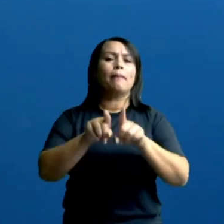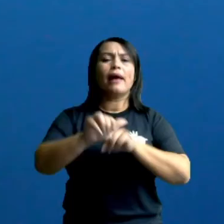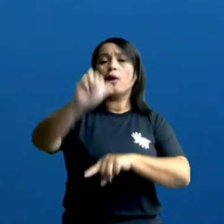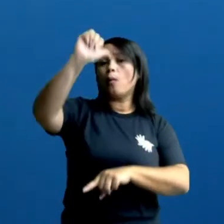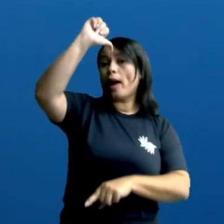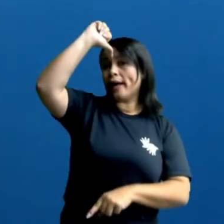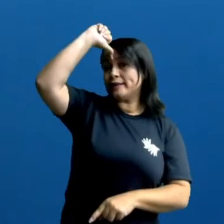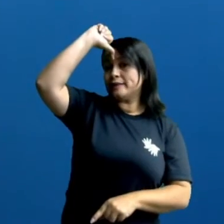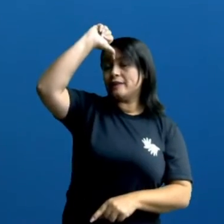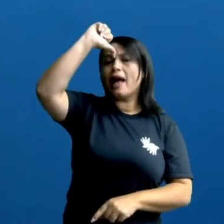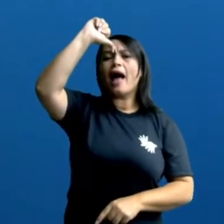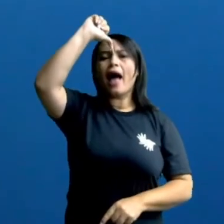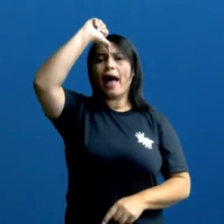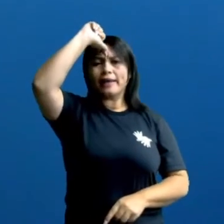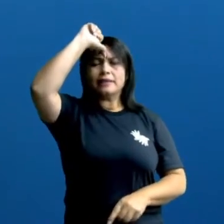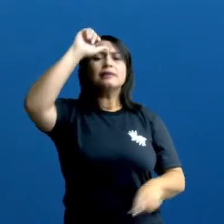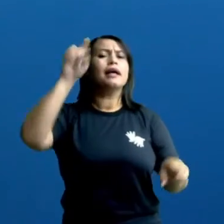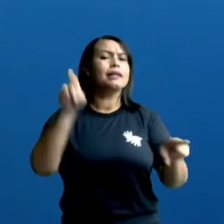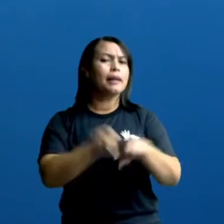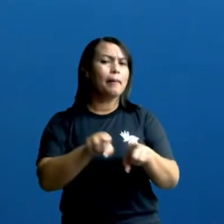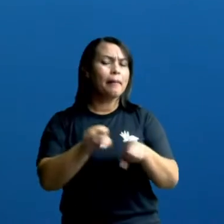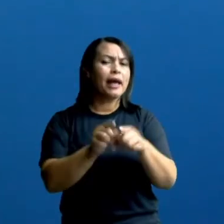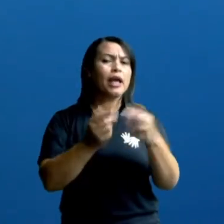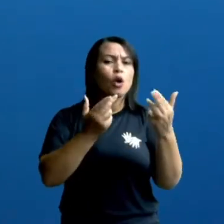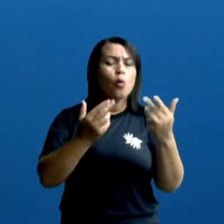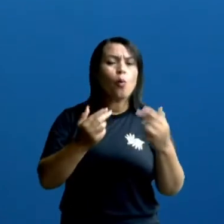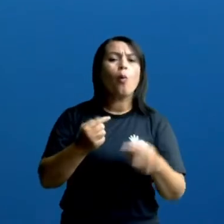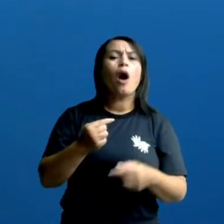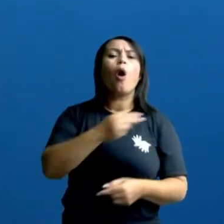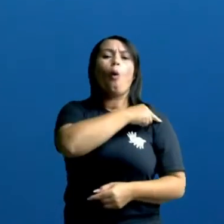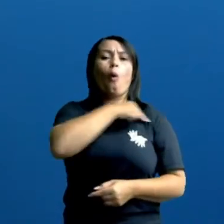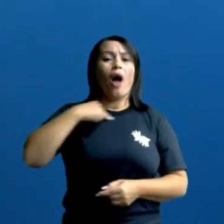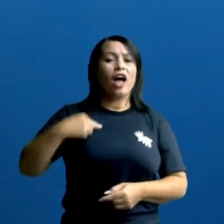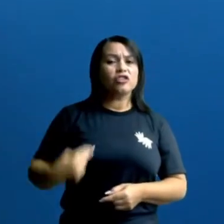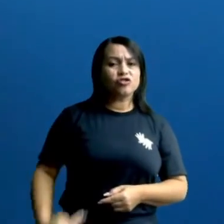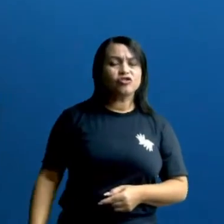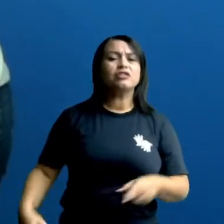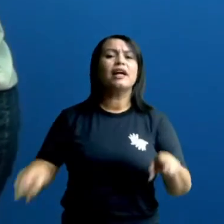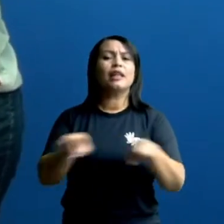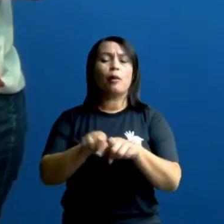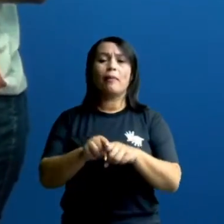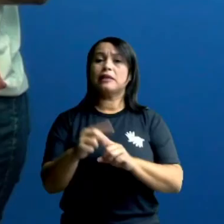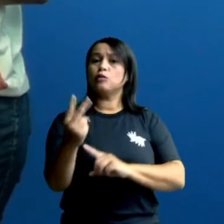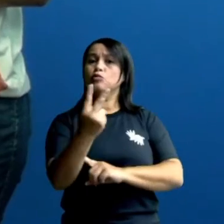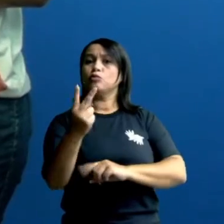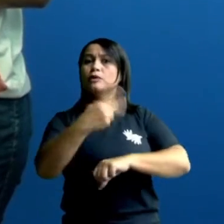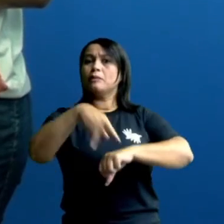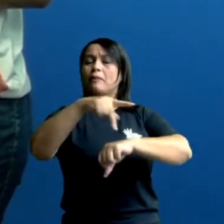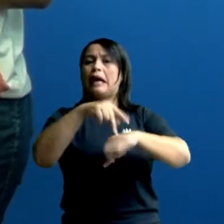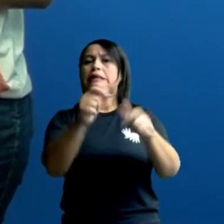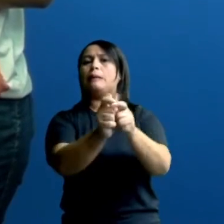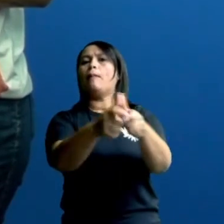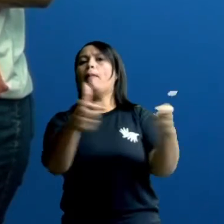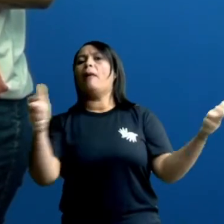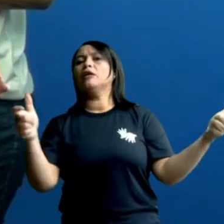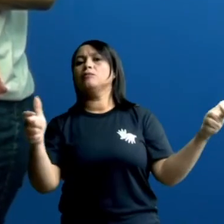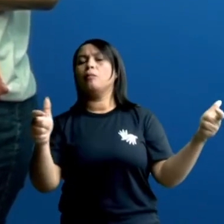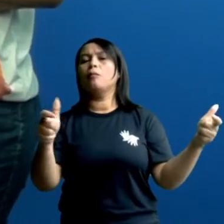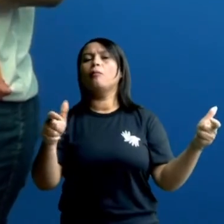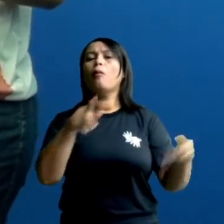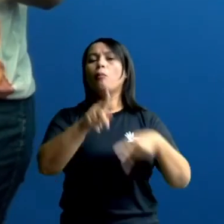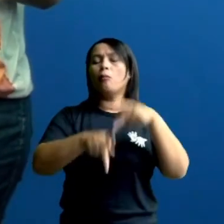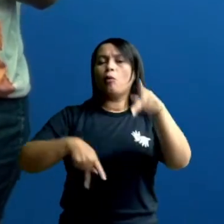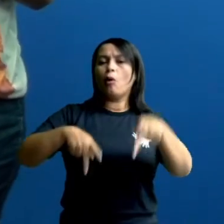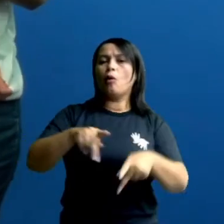Índia. A Índia, assim como a China, são os dois países mais populosos do mundo. Certo,